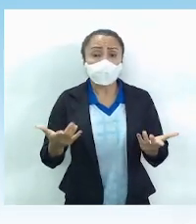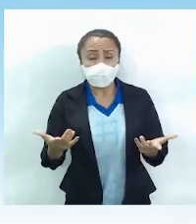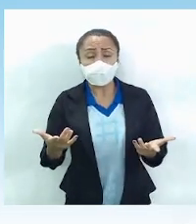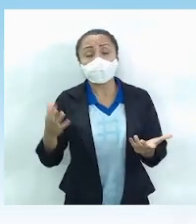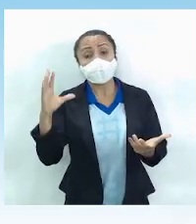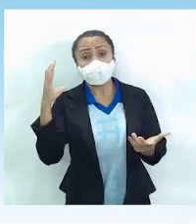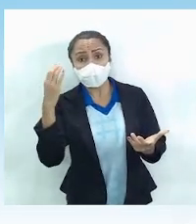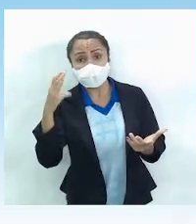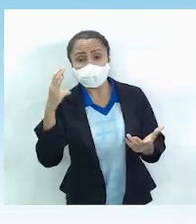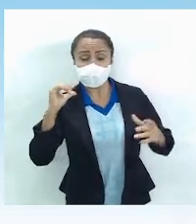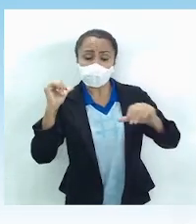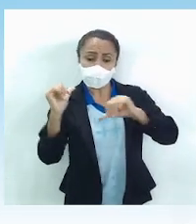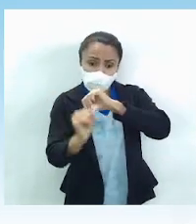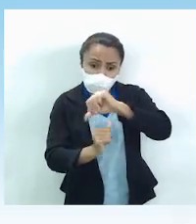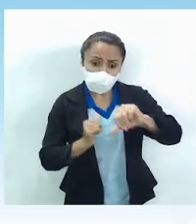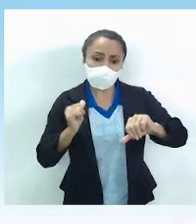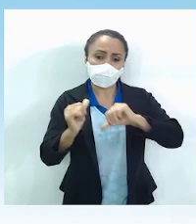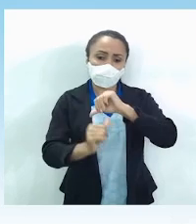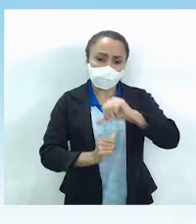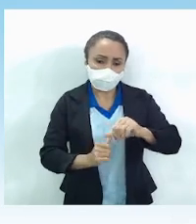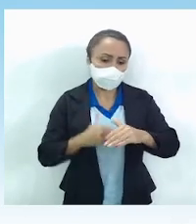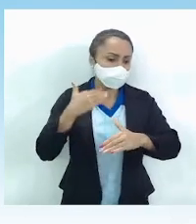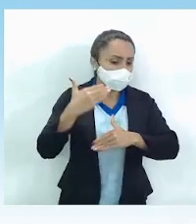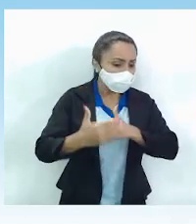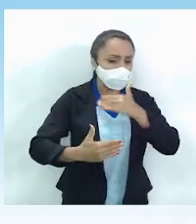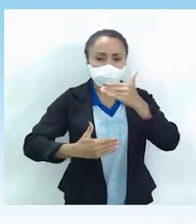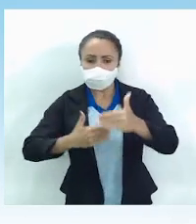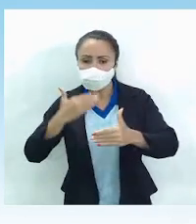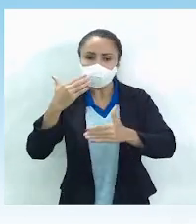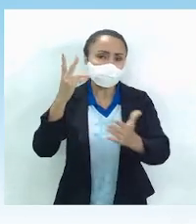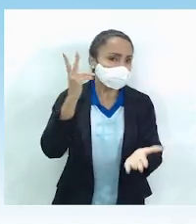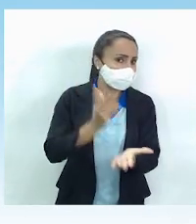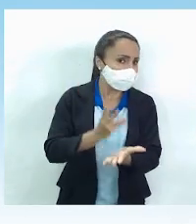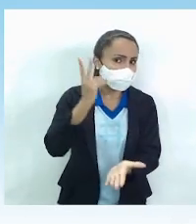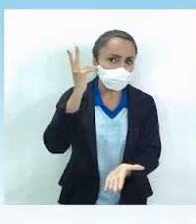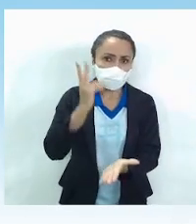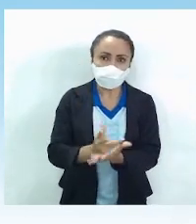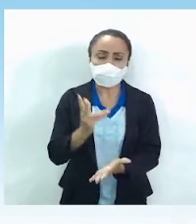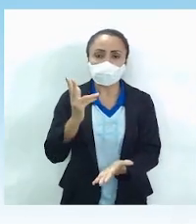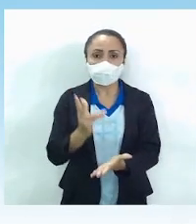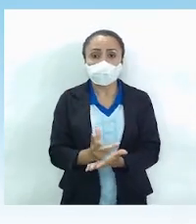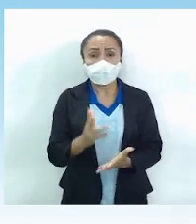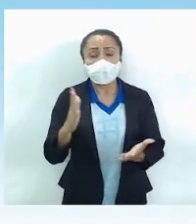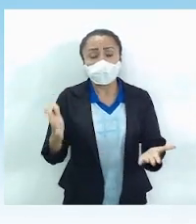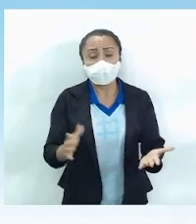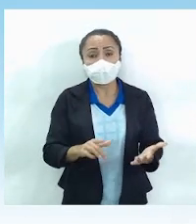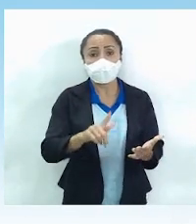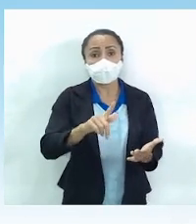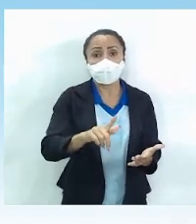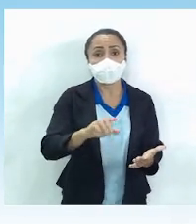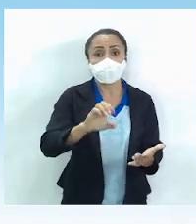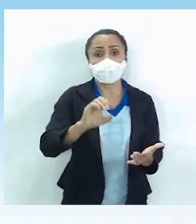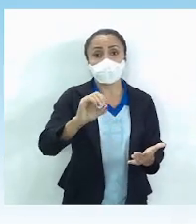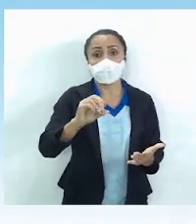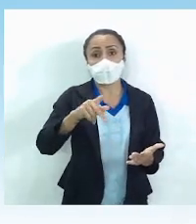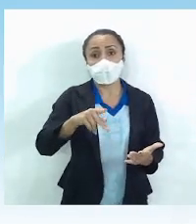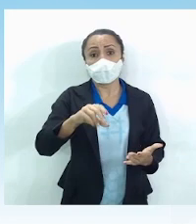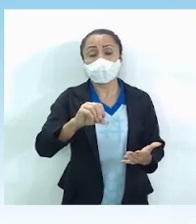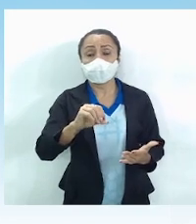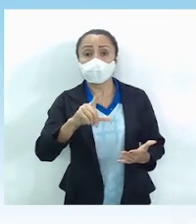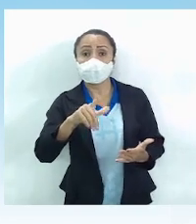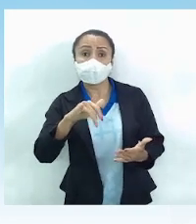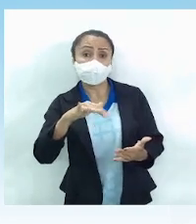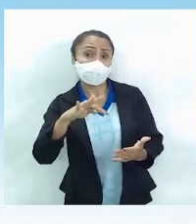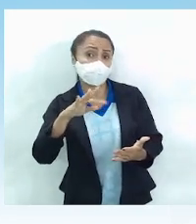que ela muda a todo momento, ela não é estática. O cenário geopolítico, ele muda dentro das